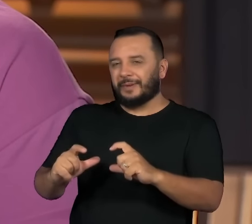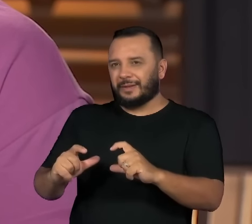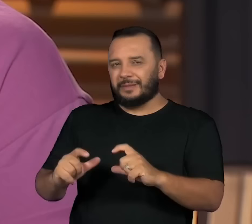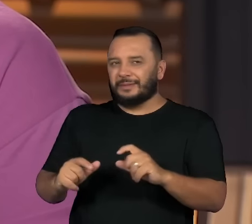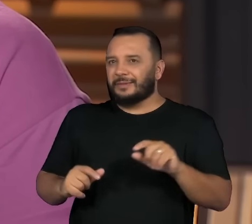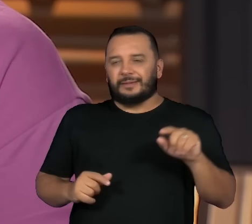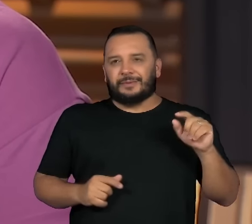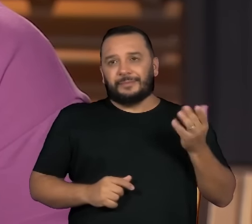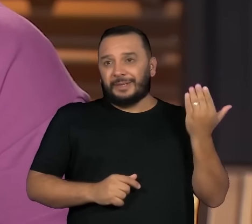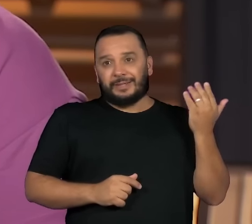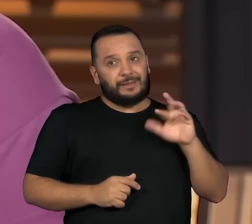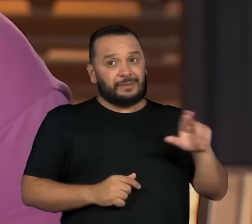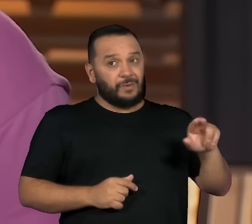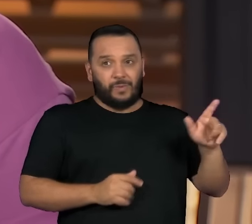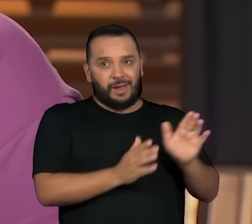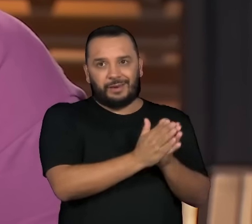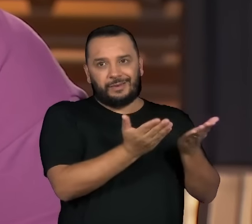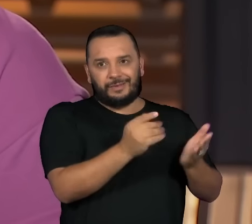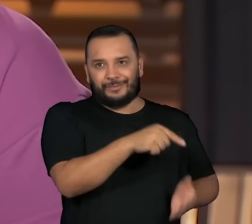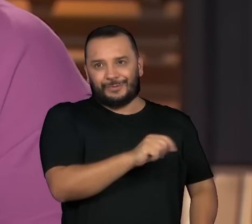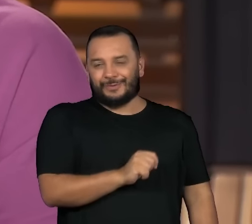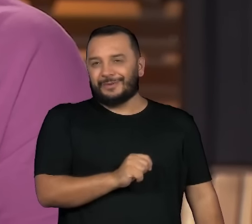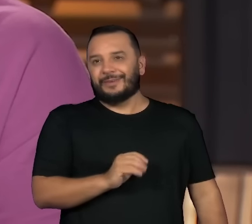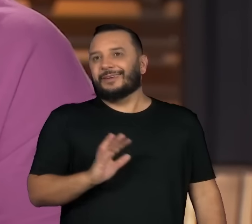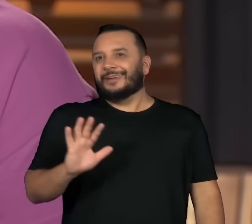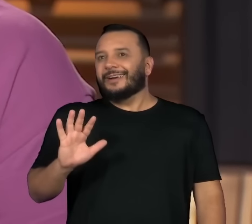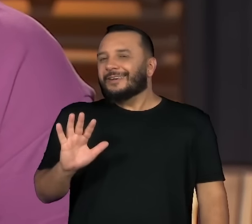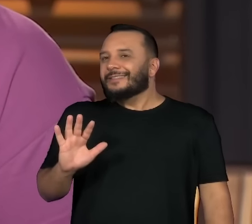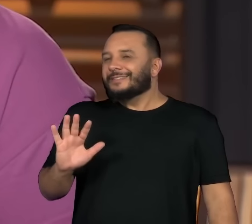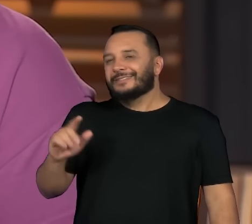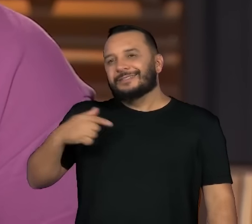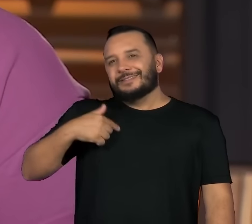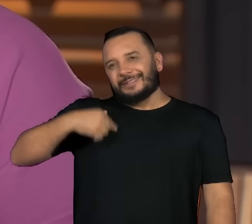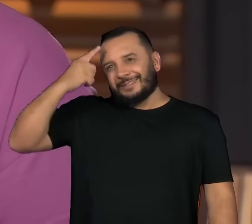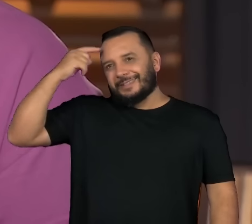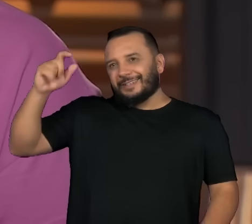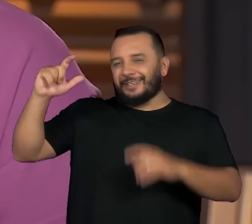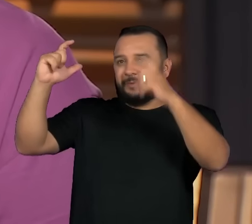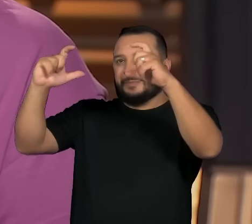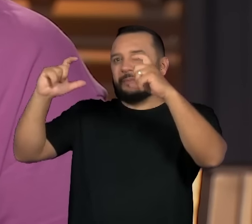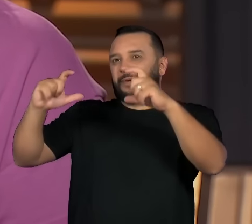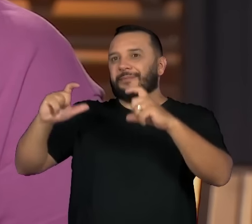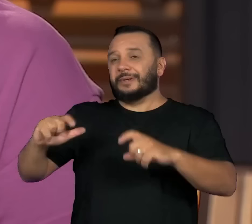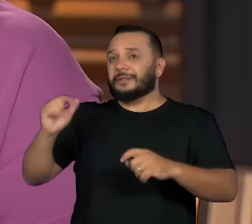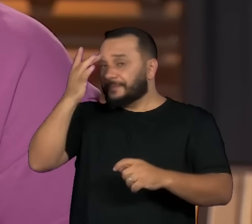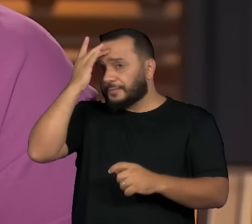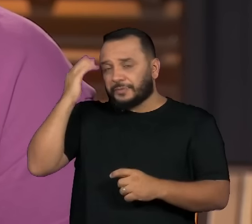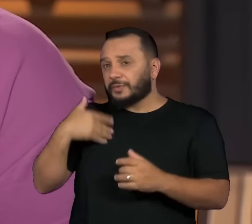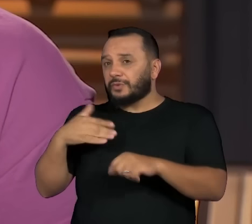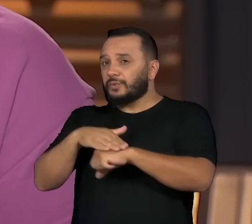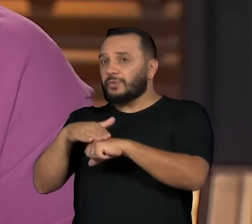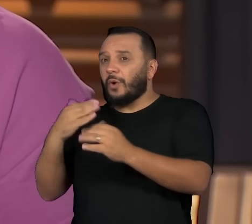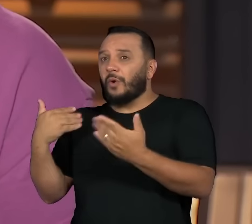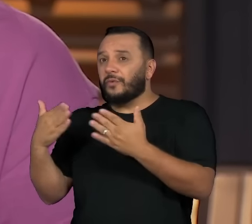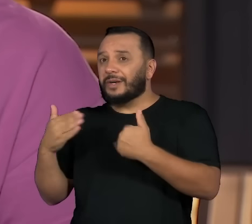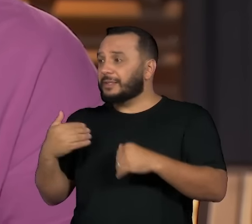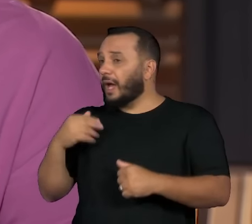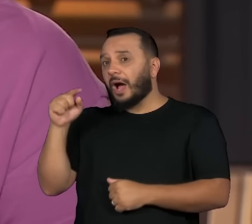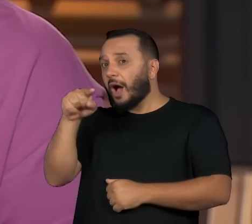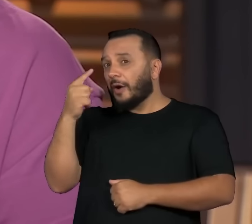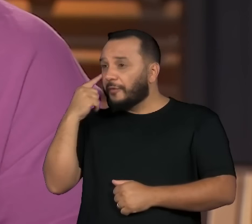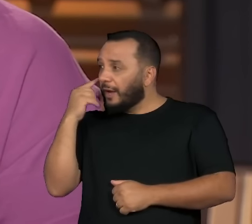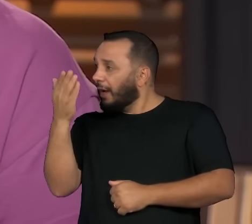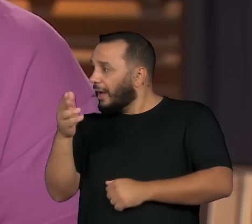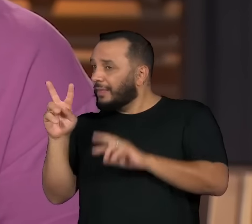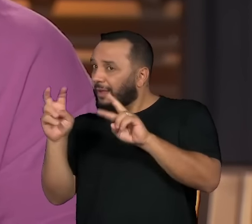um livro quando já tivesse a história toda, é porque a ideia também era fazer com que as pessoas conversassem sobre essas coisas que não são tão fáceis de